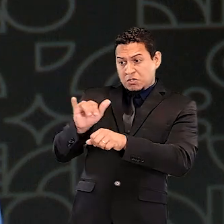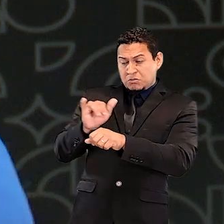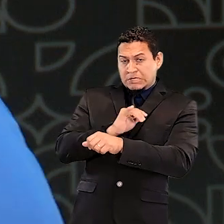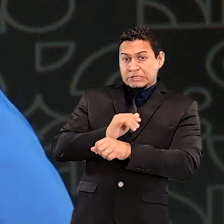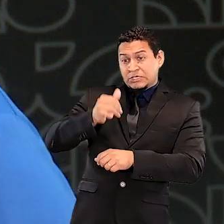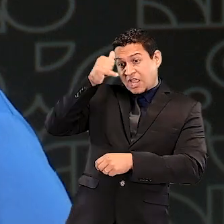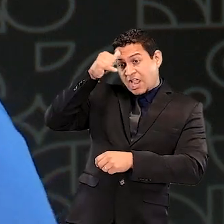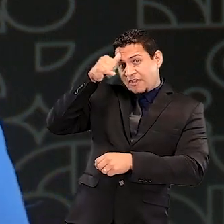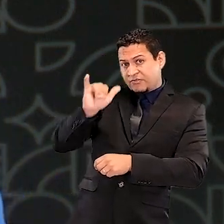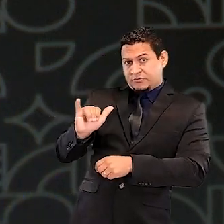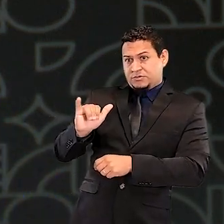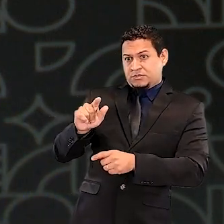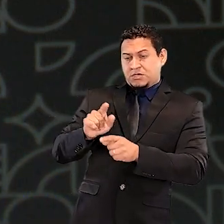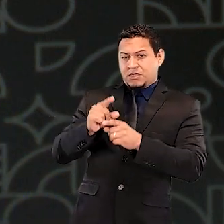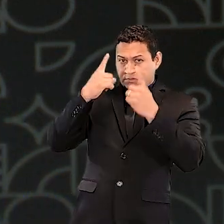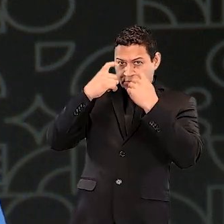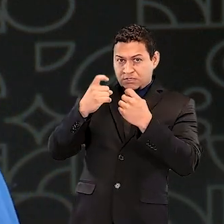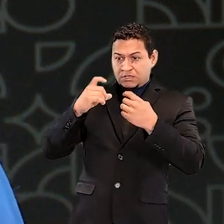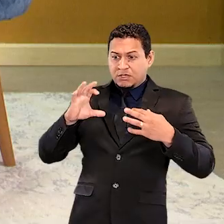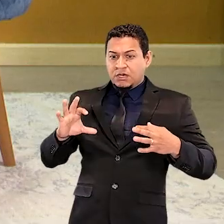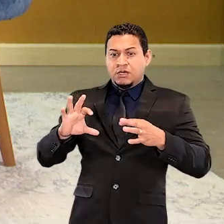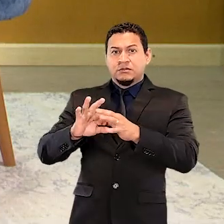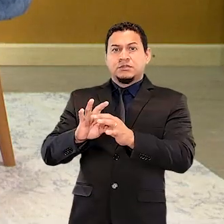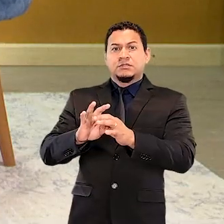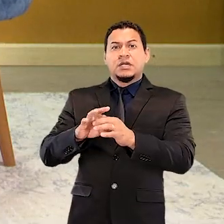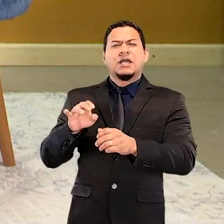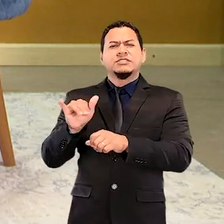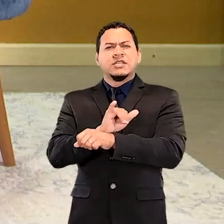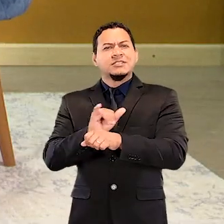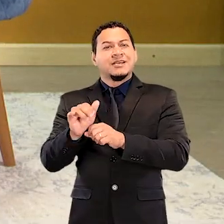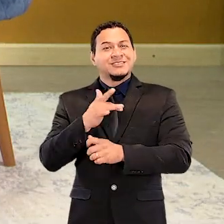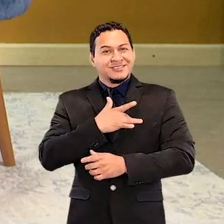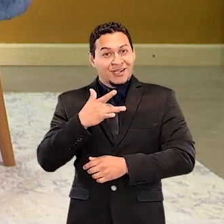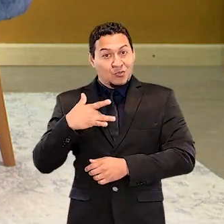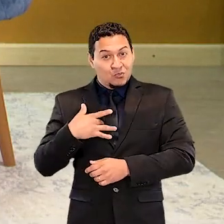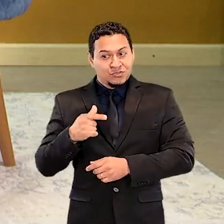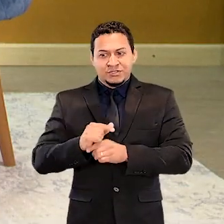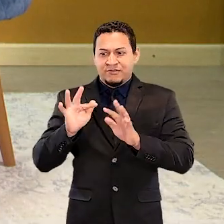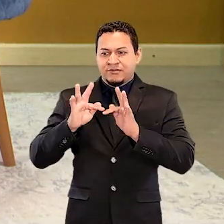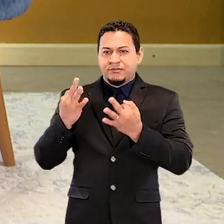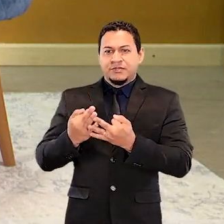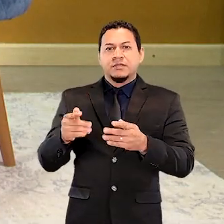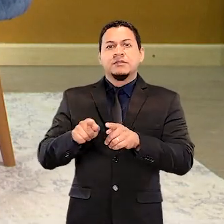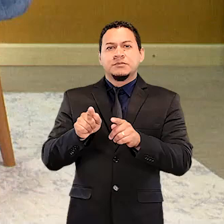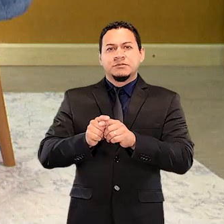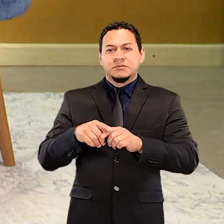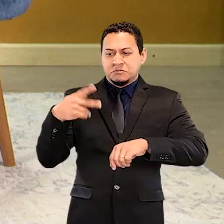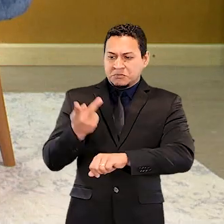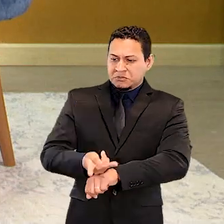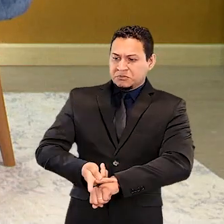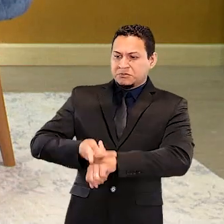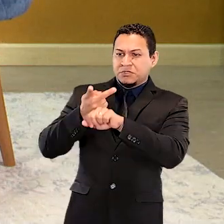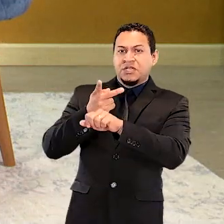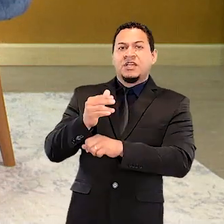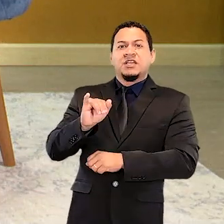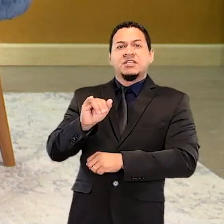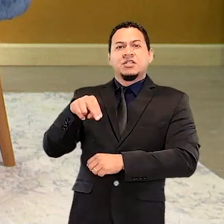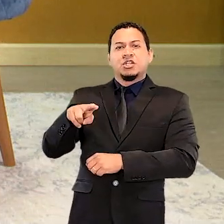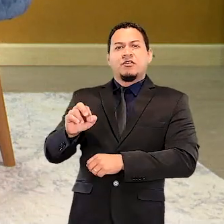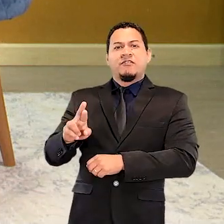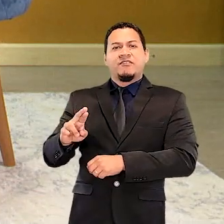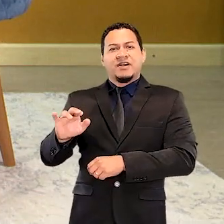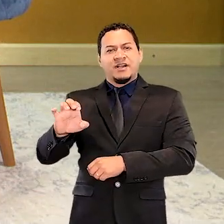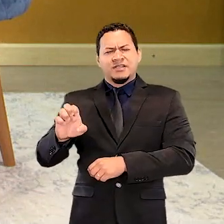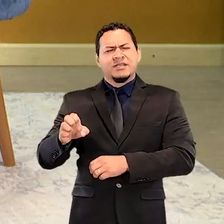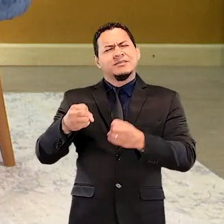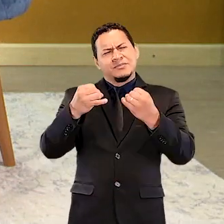violência aliado à estratégia de saúde da família, que ganhou, inclusive, uma menção honrosa no Prêmio Novari. Queria que a senhora falasse